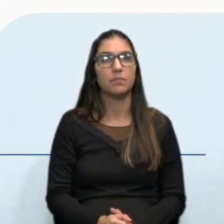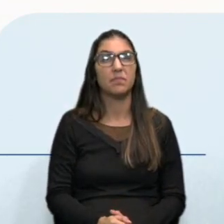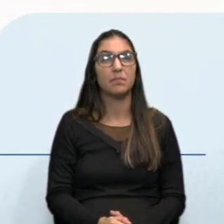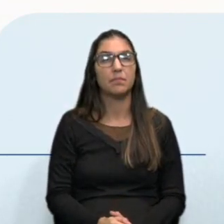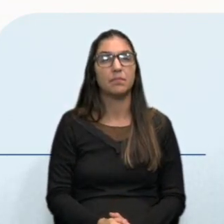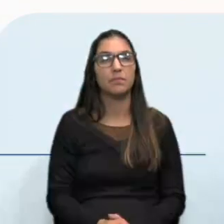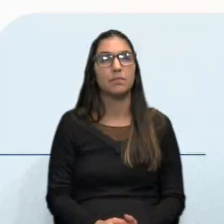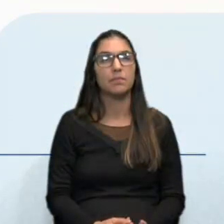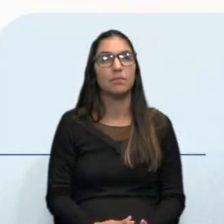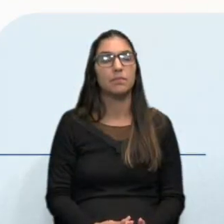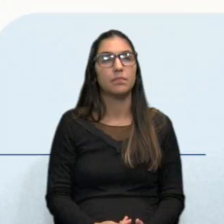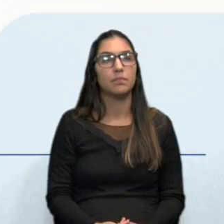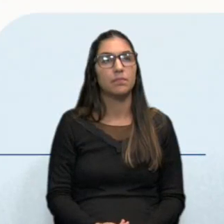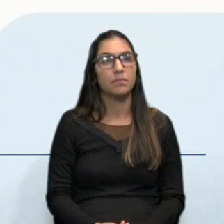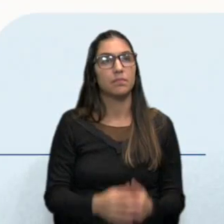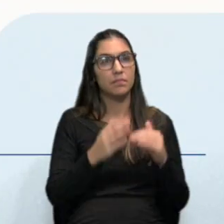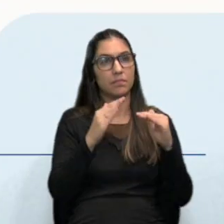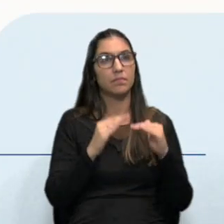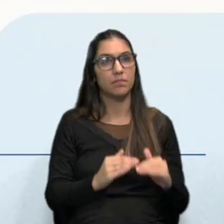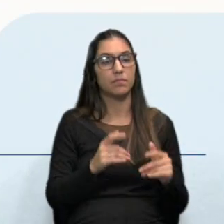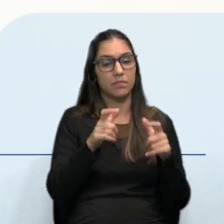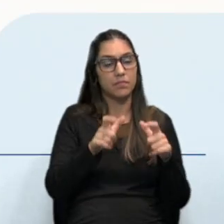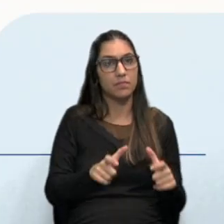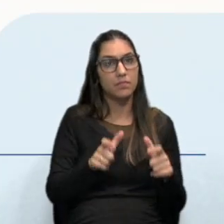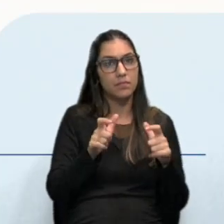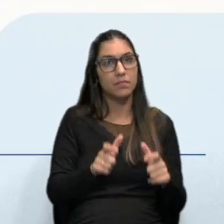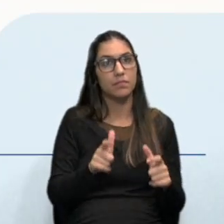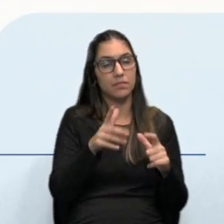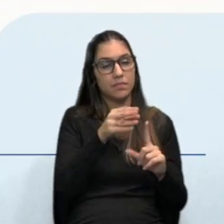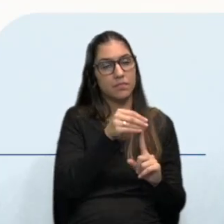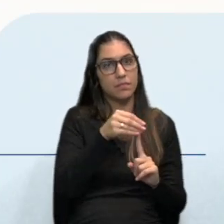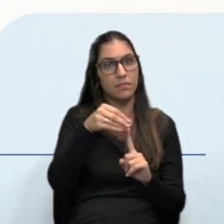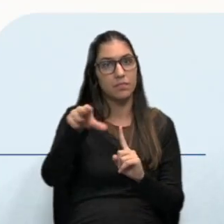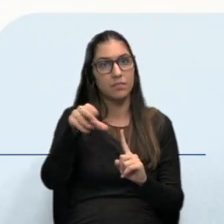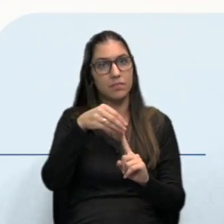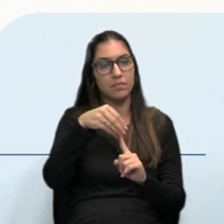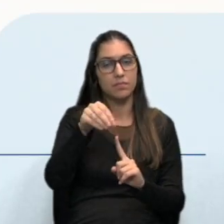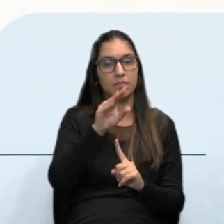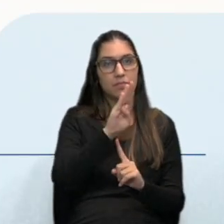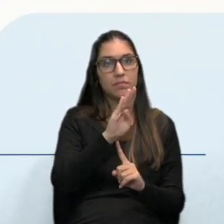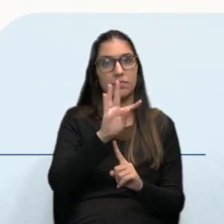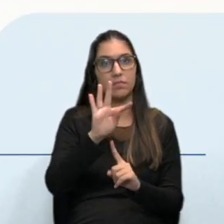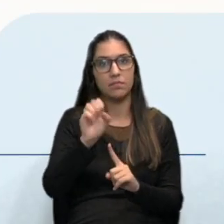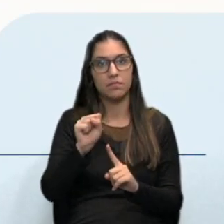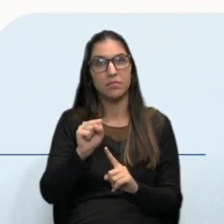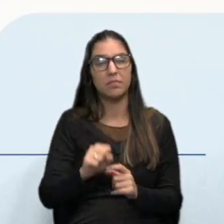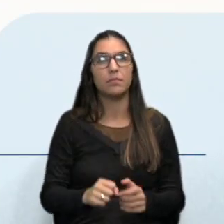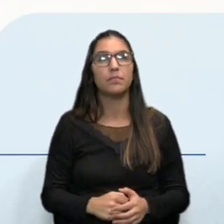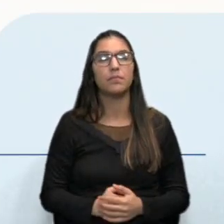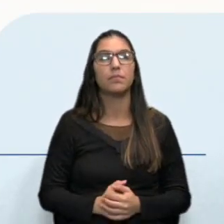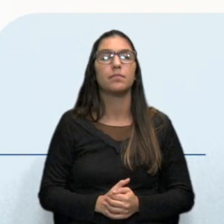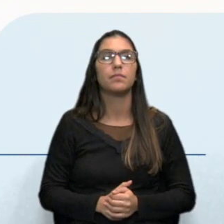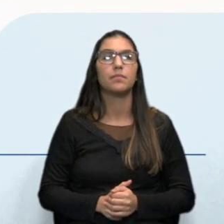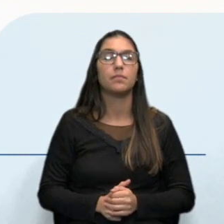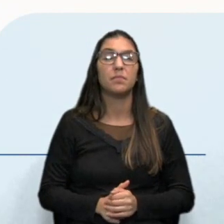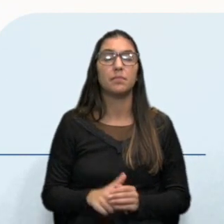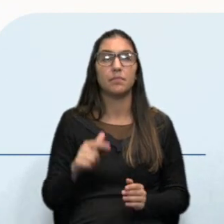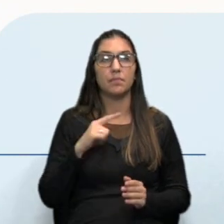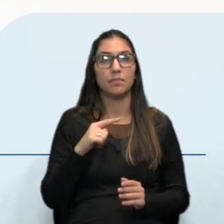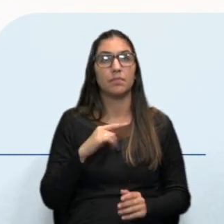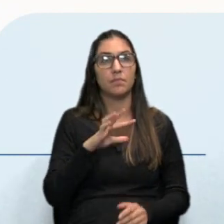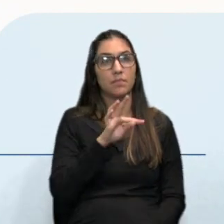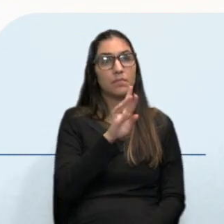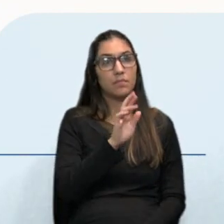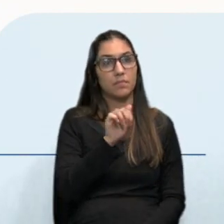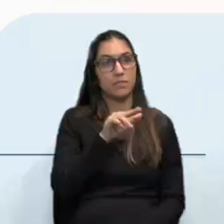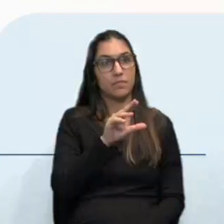Base Station Controller. Tem a estação transceptora base, Base Transceiver Station. Tem o